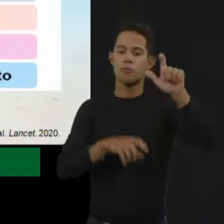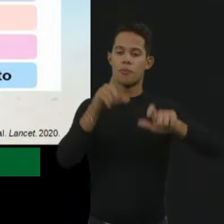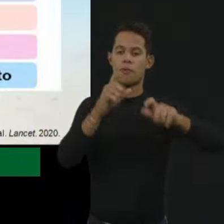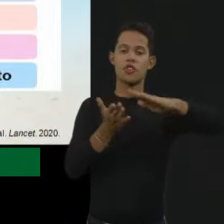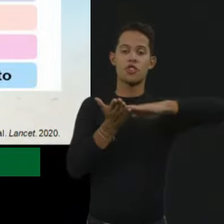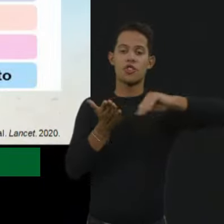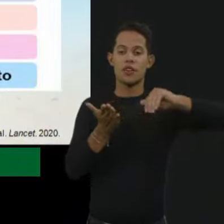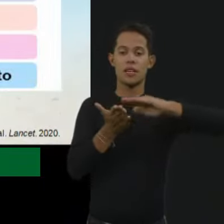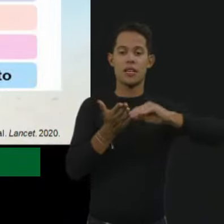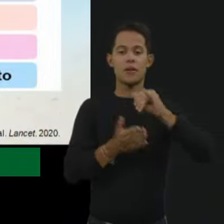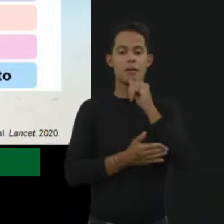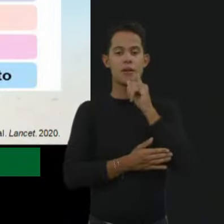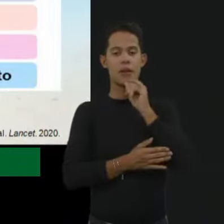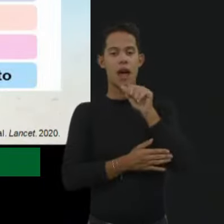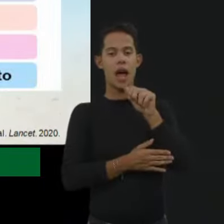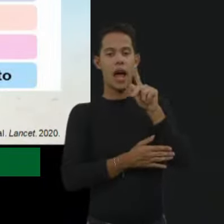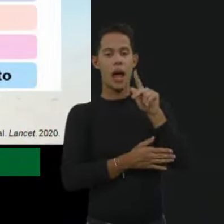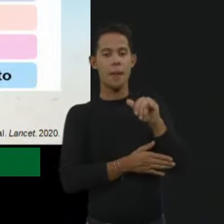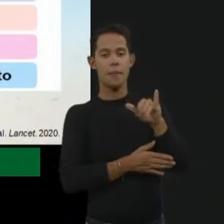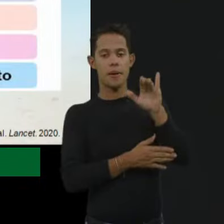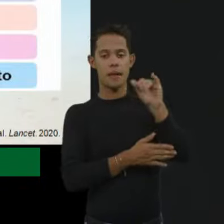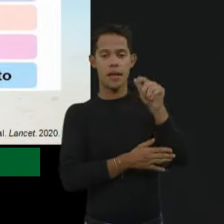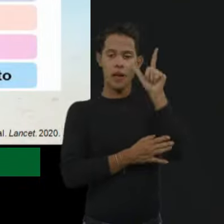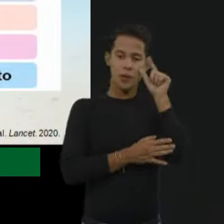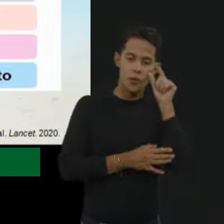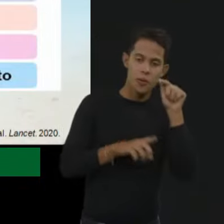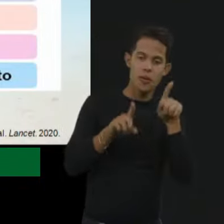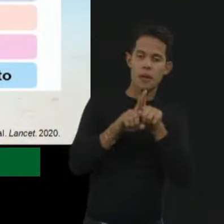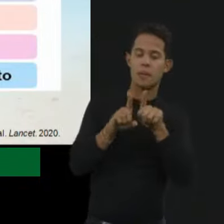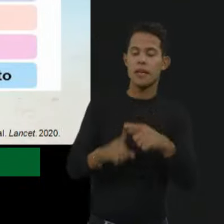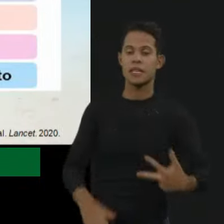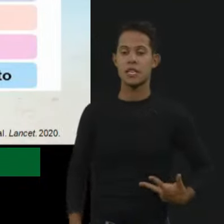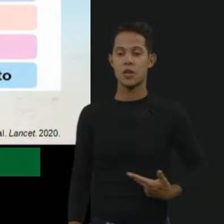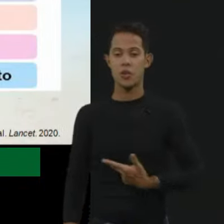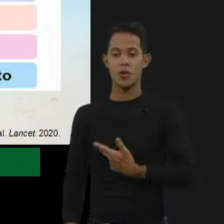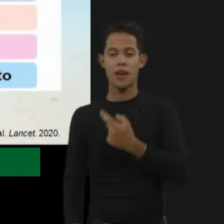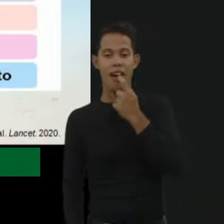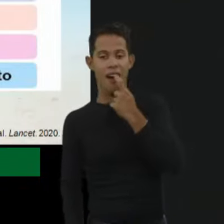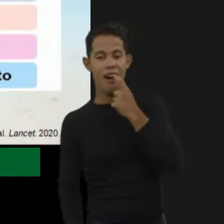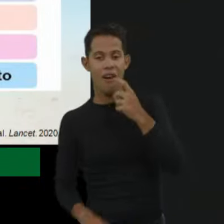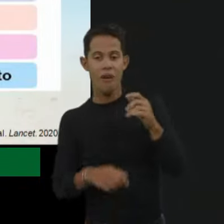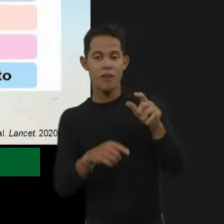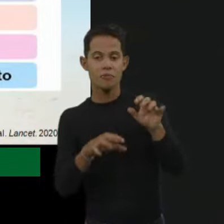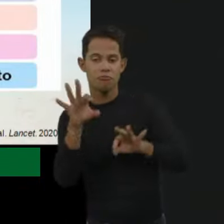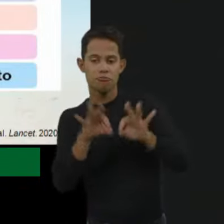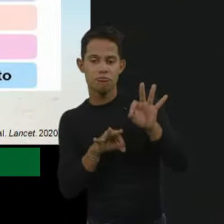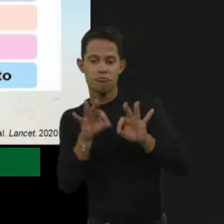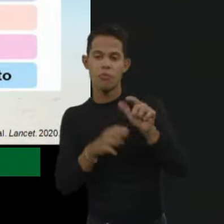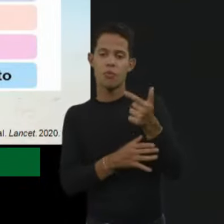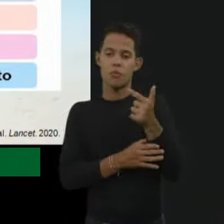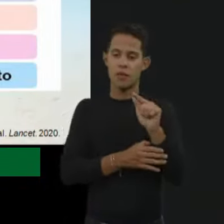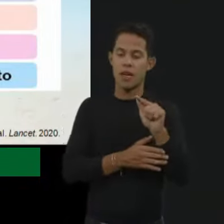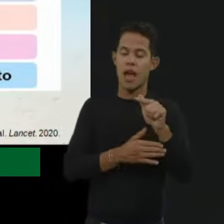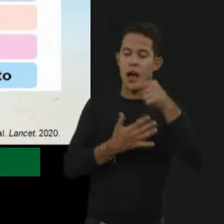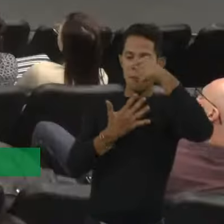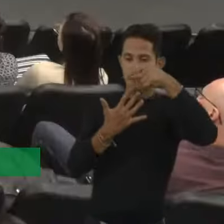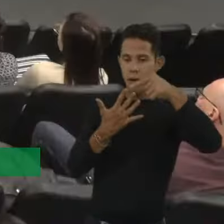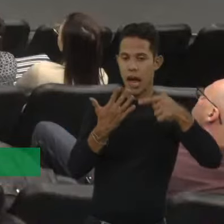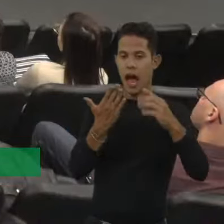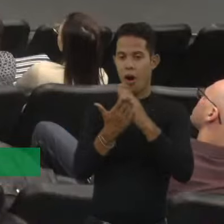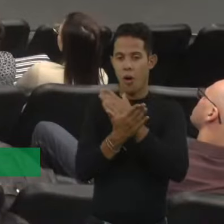do sono grave, que não é tratada, cirurgia óssea não planejada, tem alguns critérios que a gente precisa corrigir para